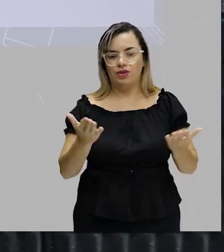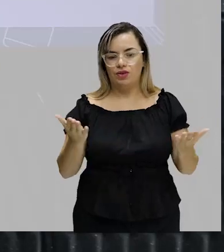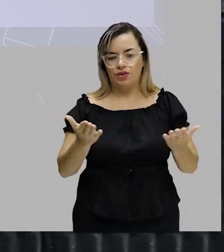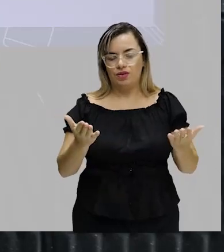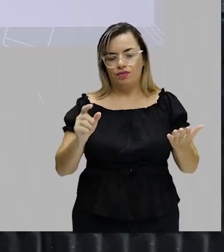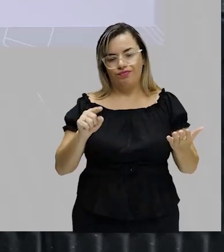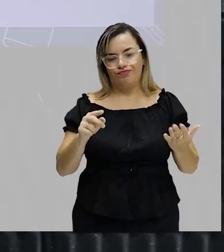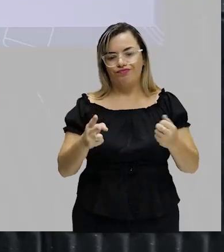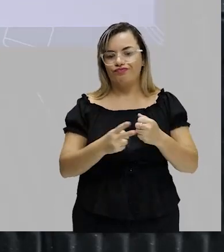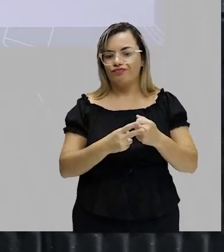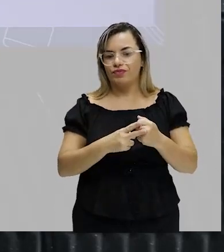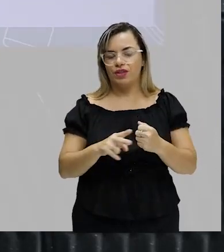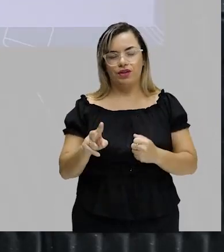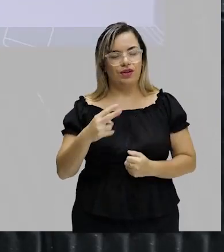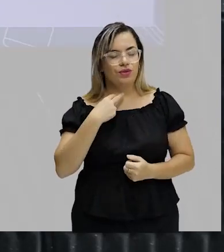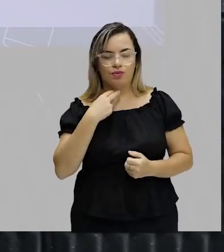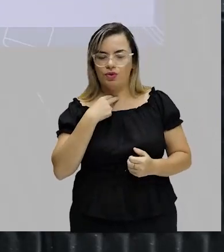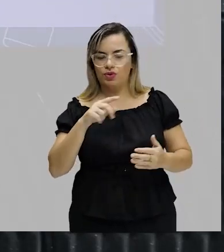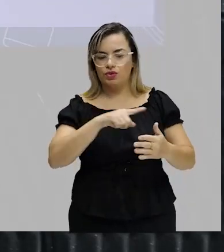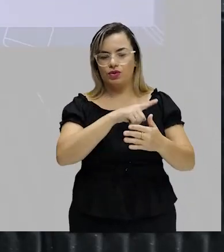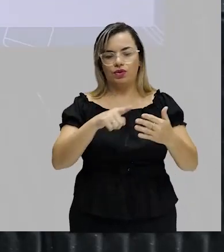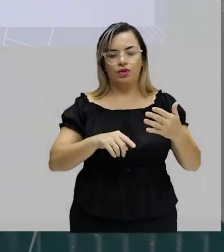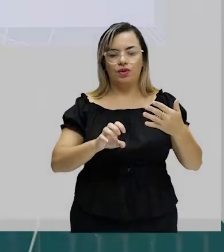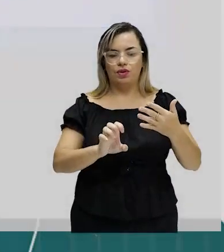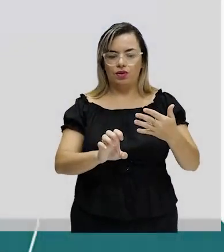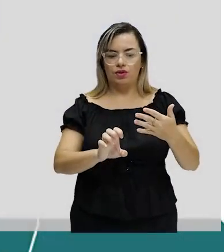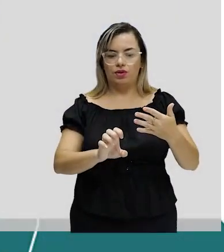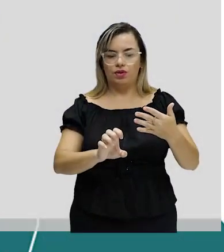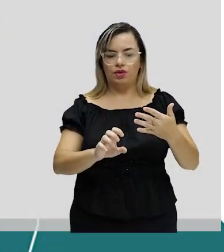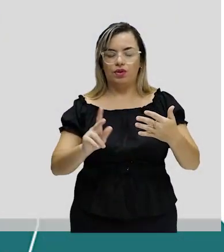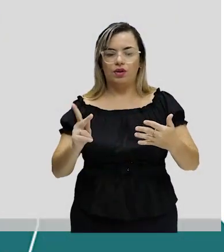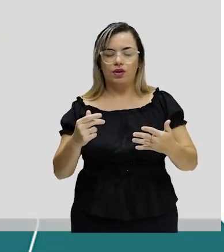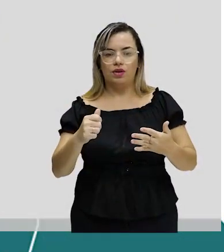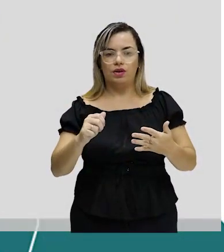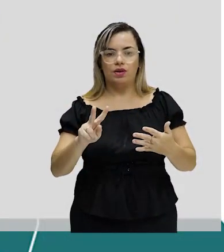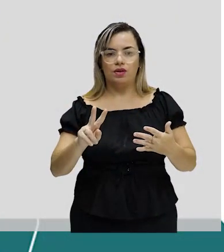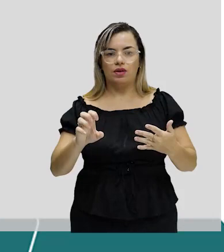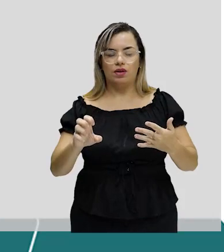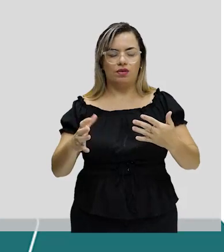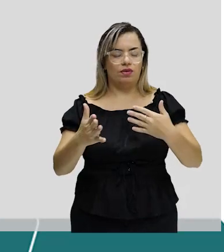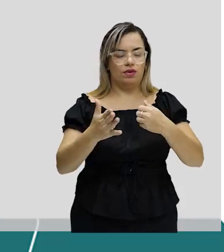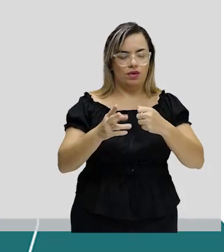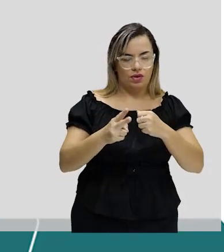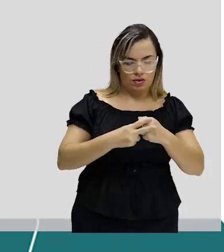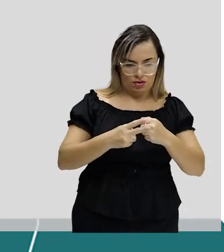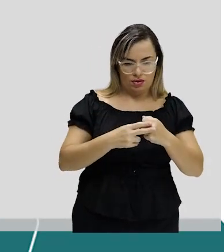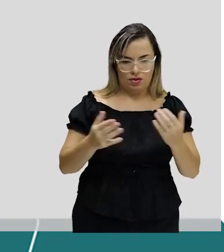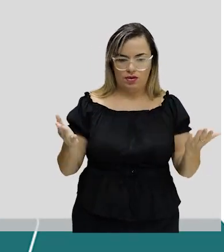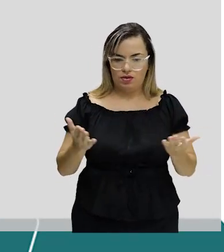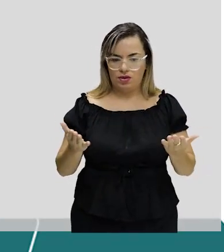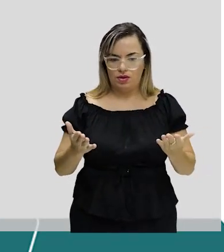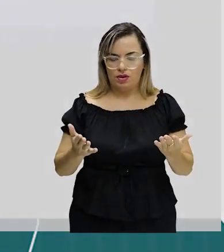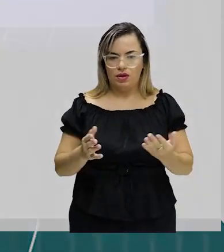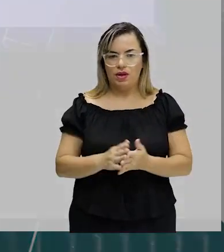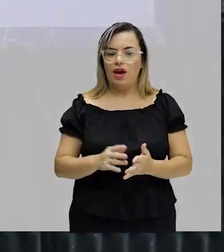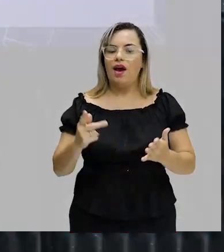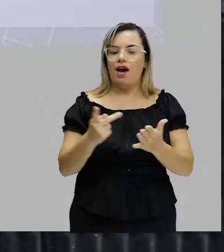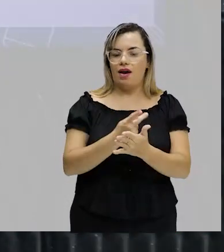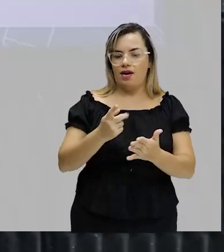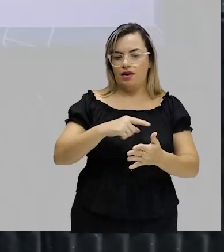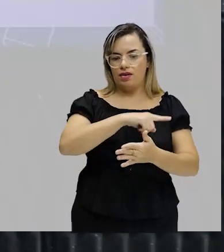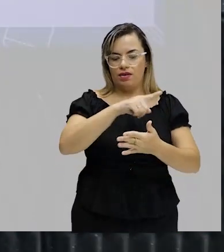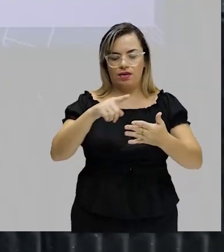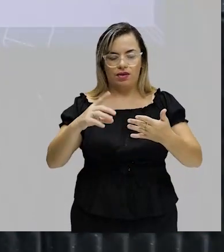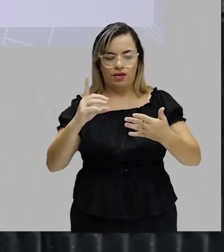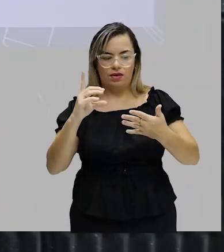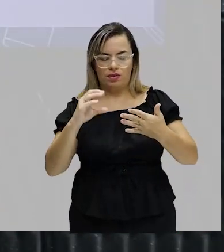última, have written, eu também tenho o verbo no presente, certo? Então, a resposta correta, letra C, had